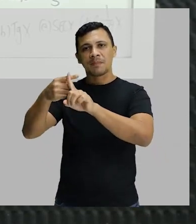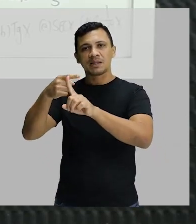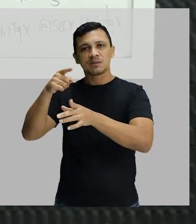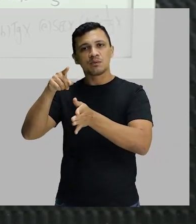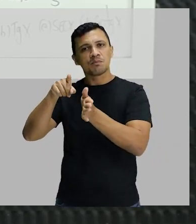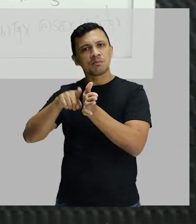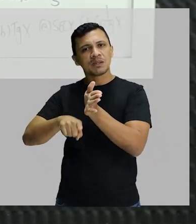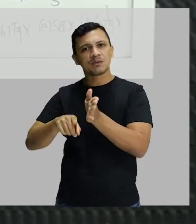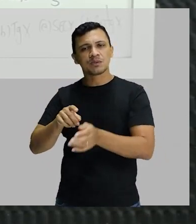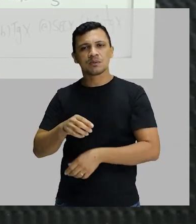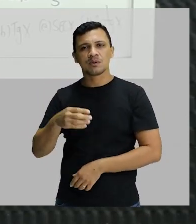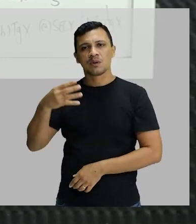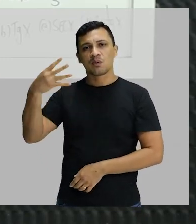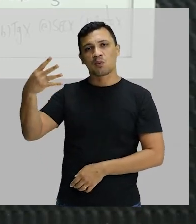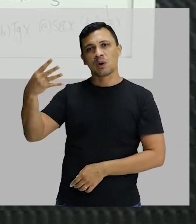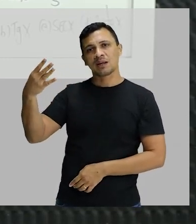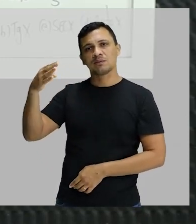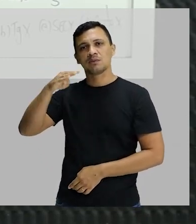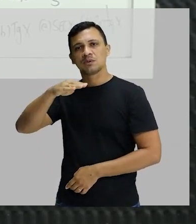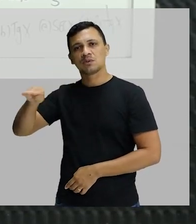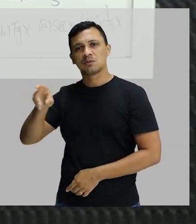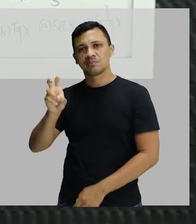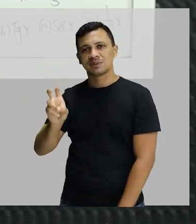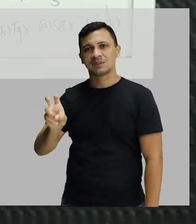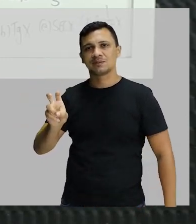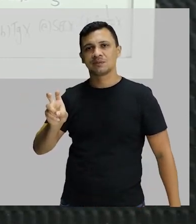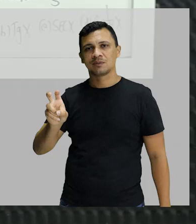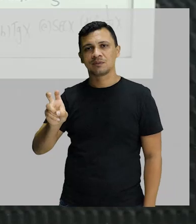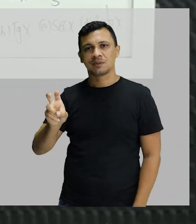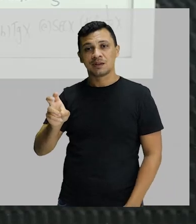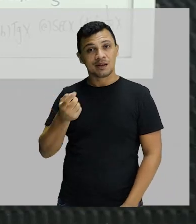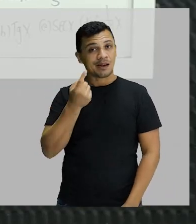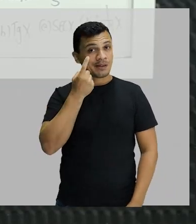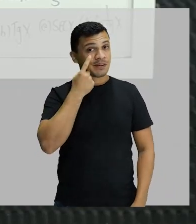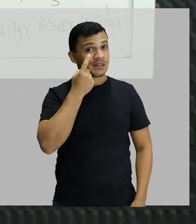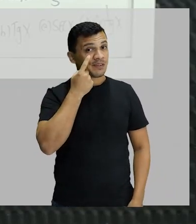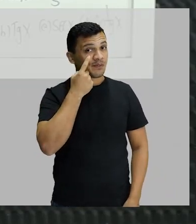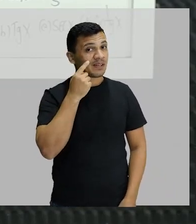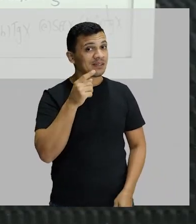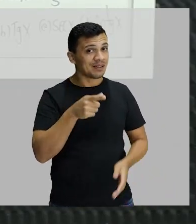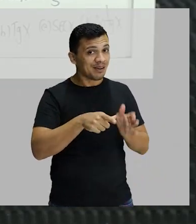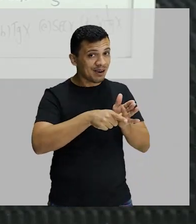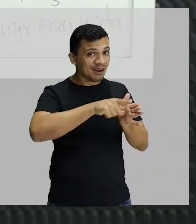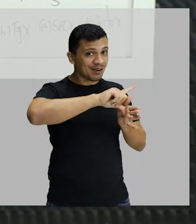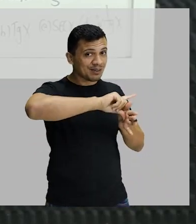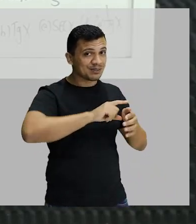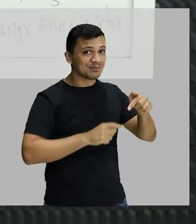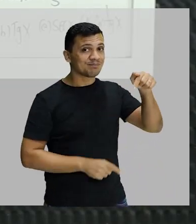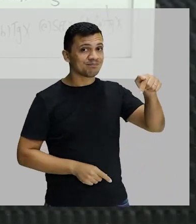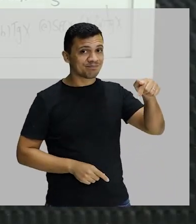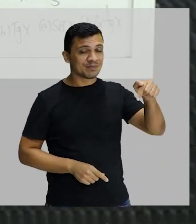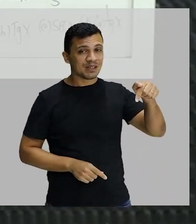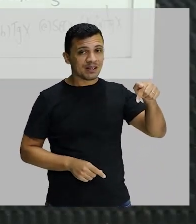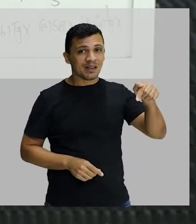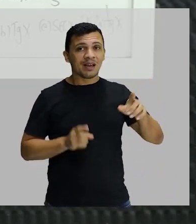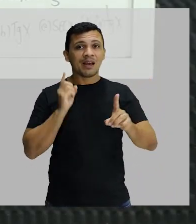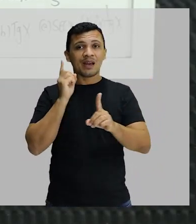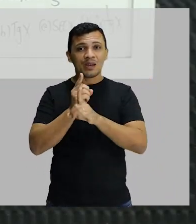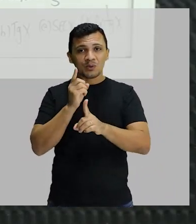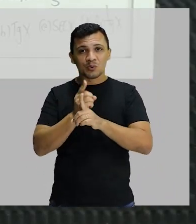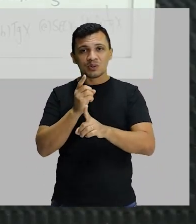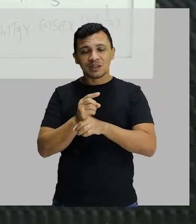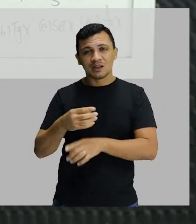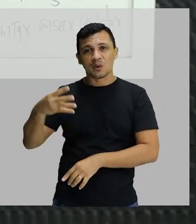menos 4/5. Aí vem a questão do quadrante. Eu encontrei 4/5 e menos